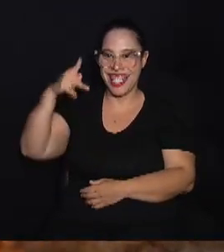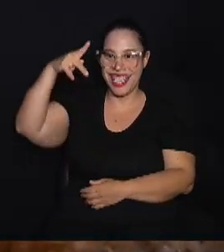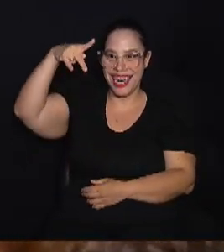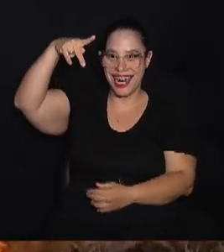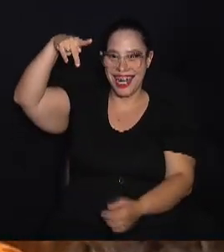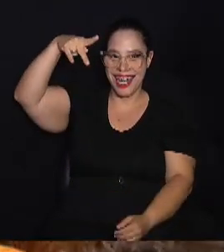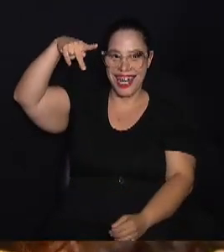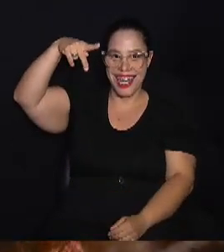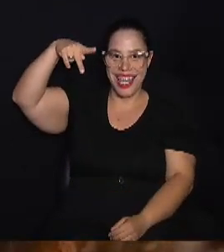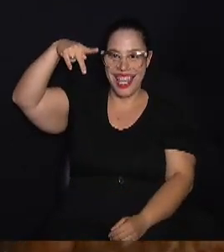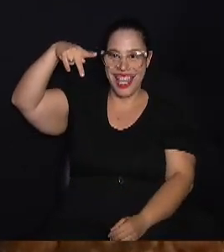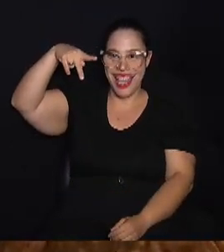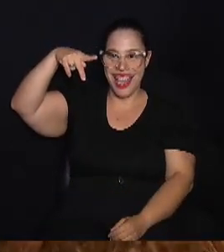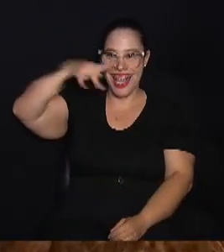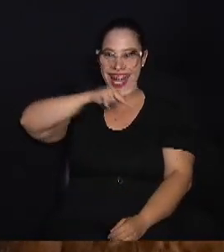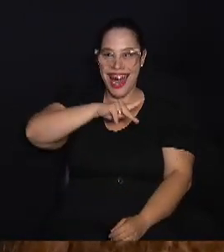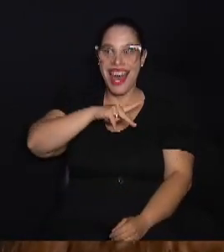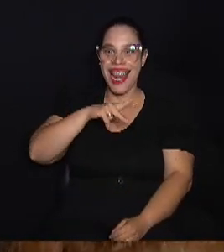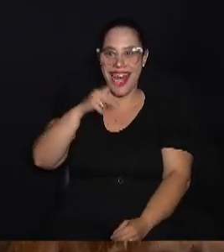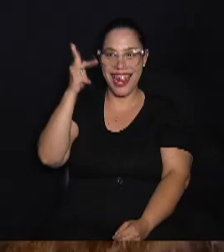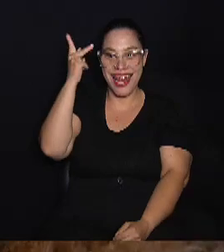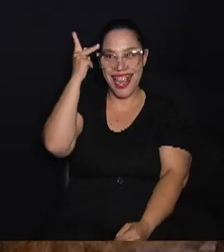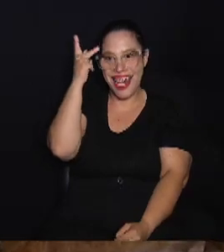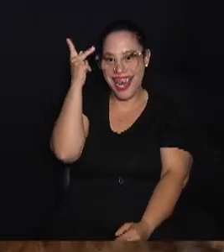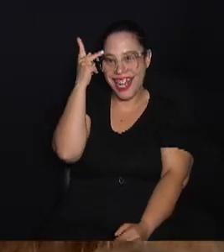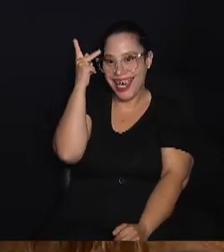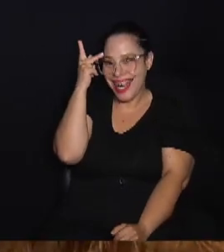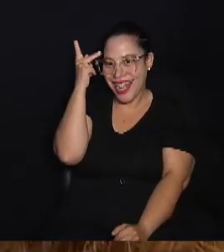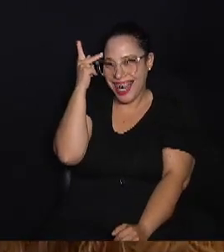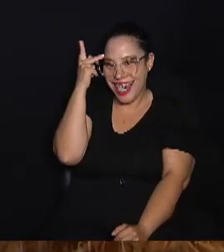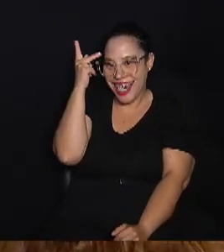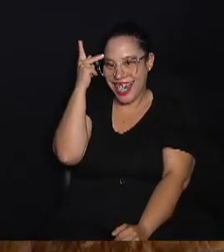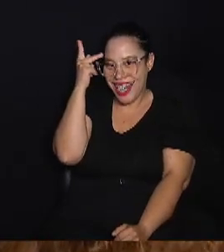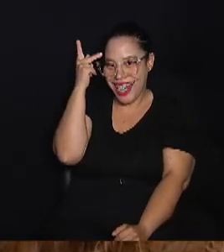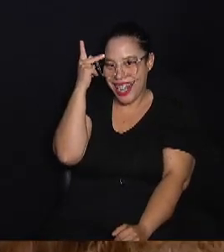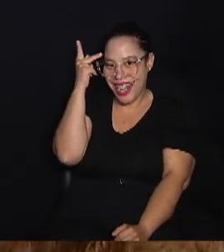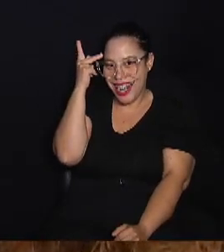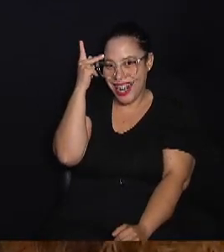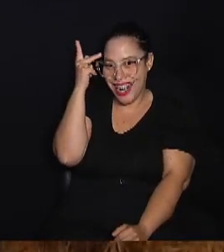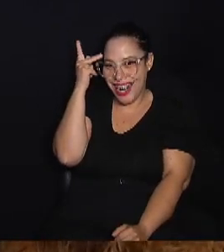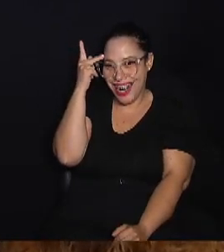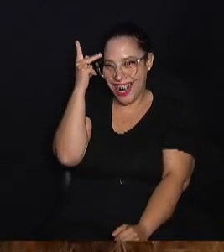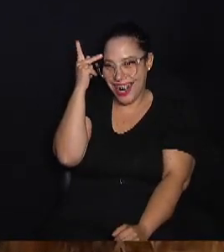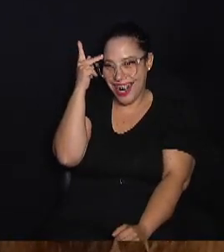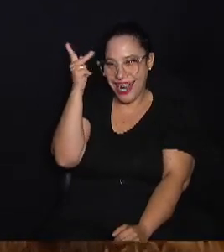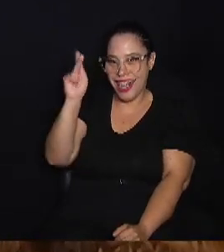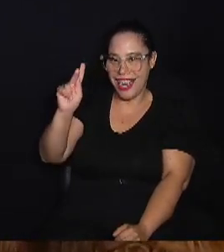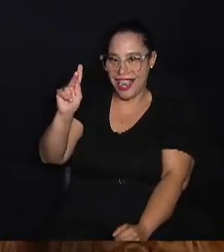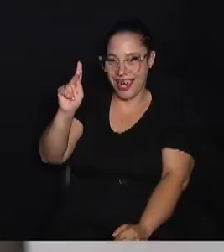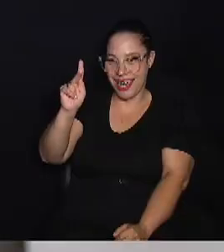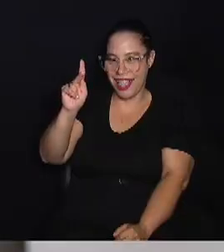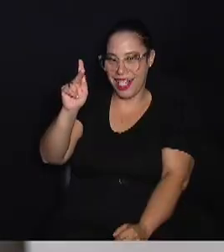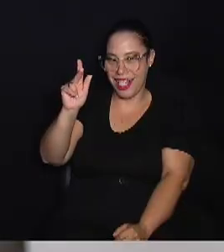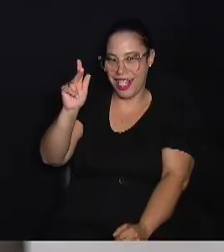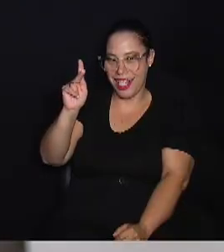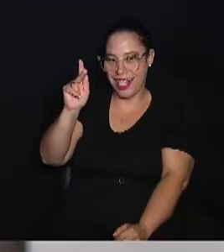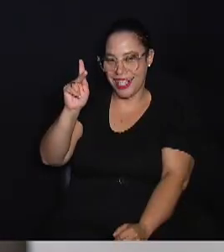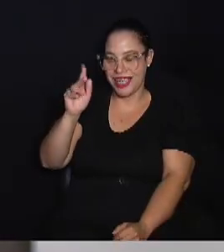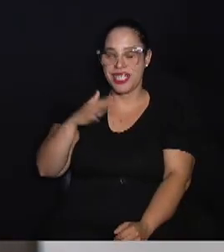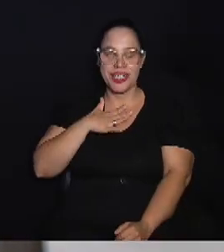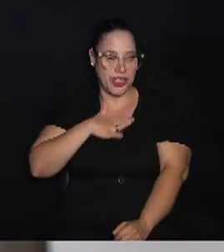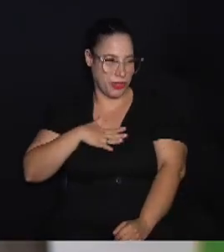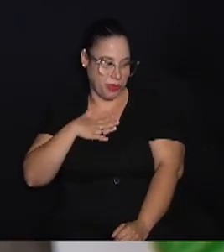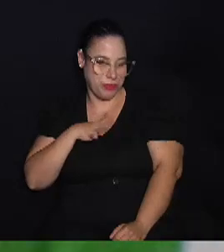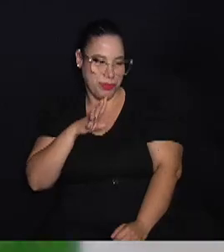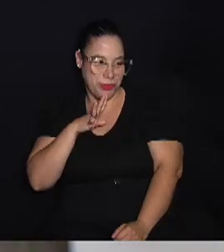Não, São Paulo, tia Pati. São Paulo? São Paulo é aqui, ó. É igual o pontinho. Você gostou de